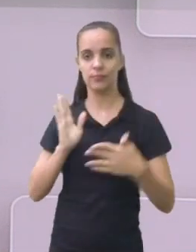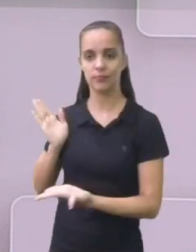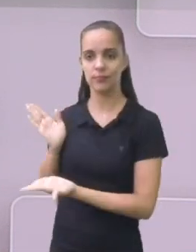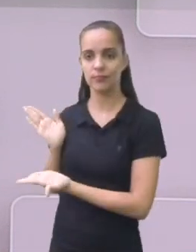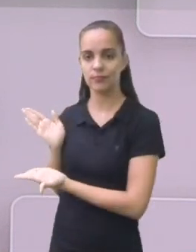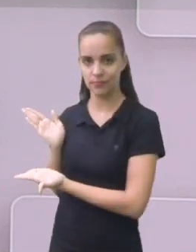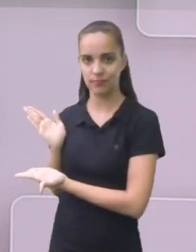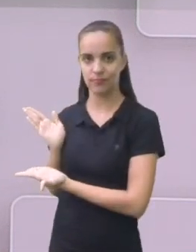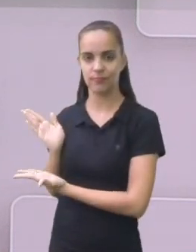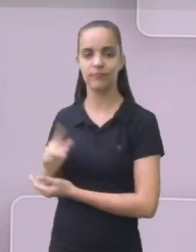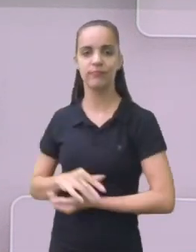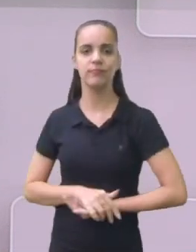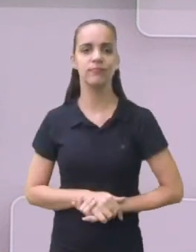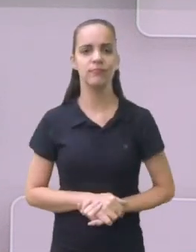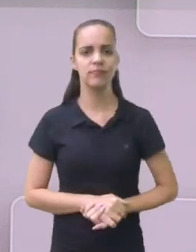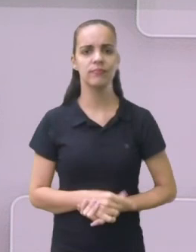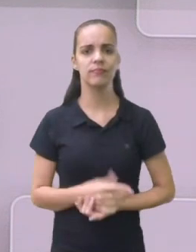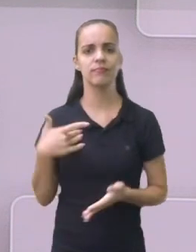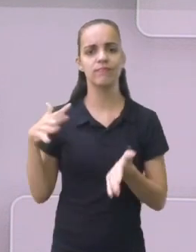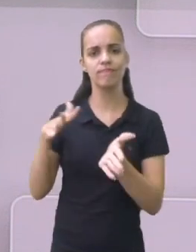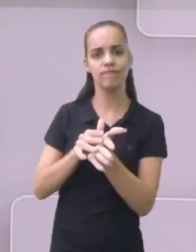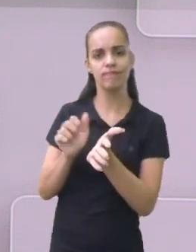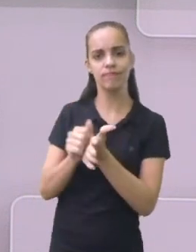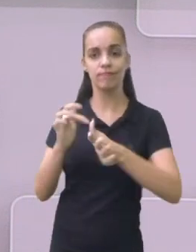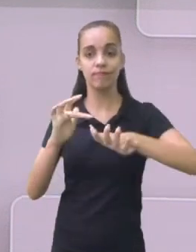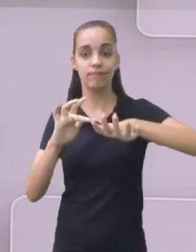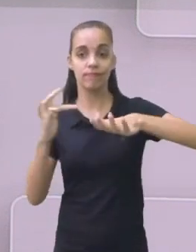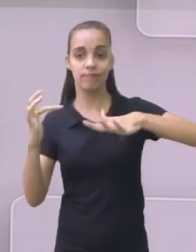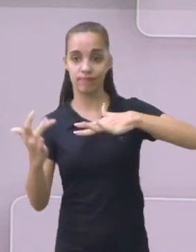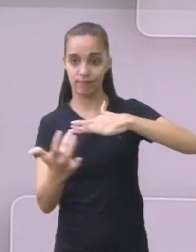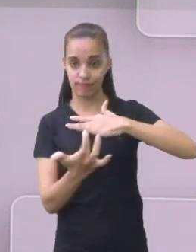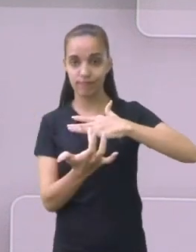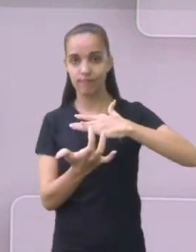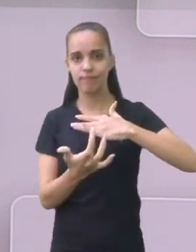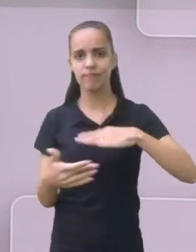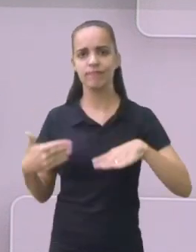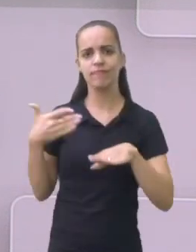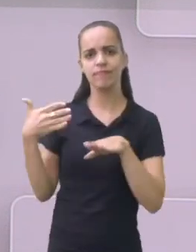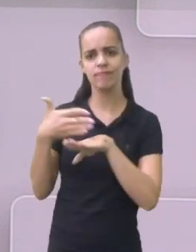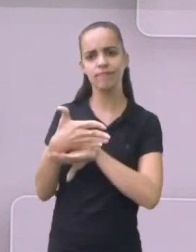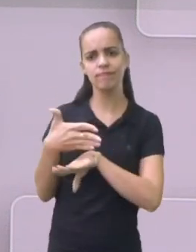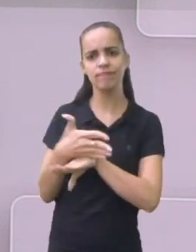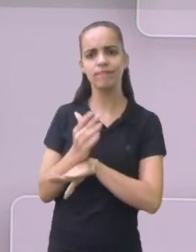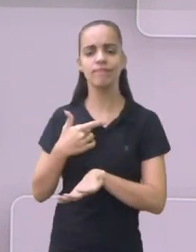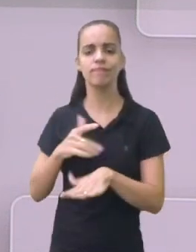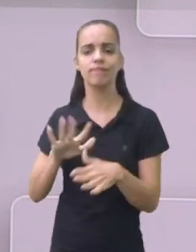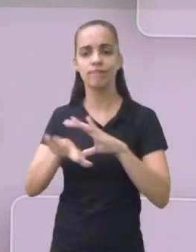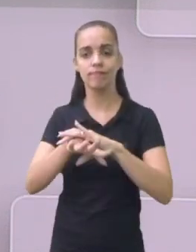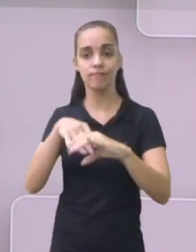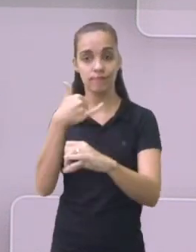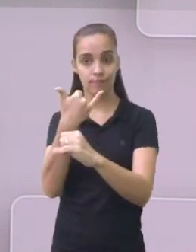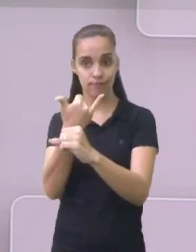aparece no canto da tela. Acesse as nossas redes sociais e se inscreva em